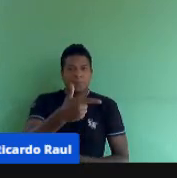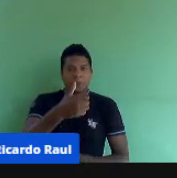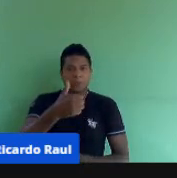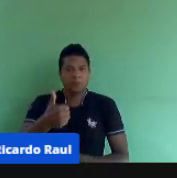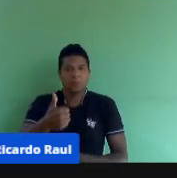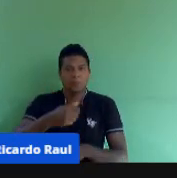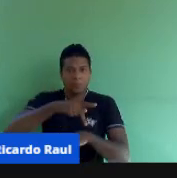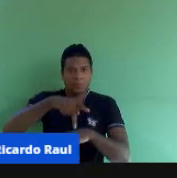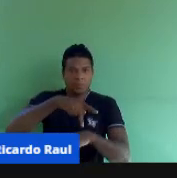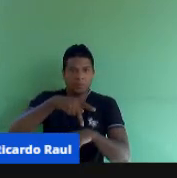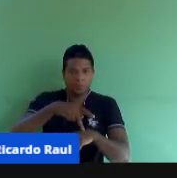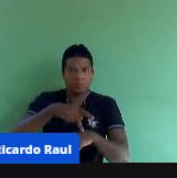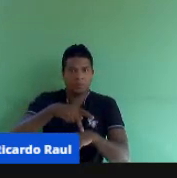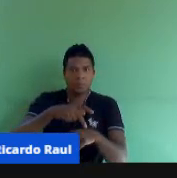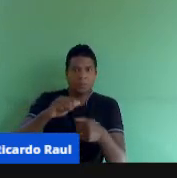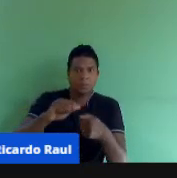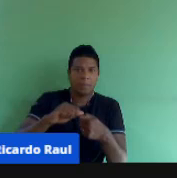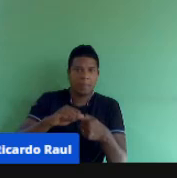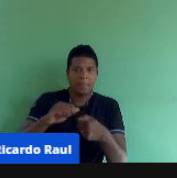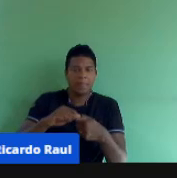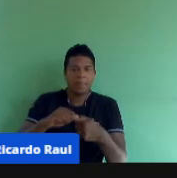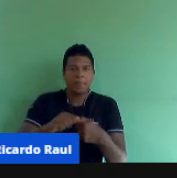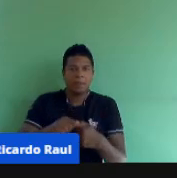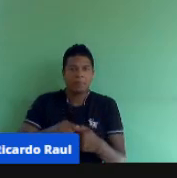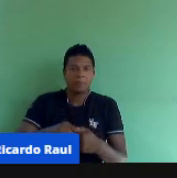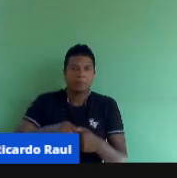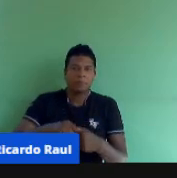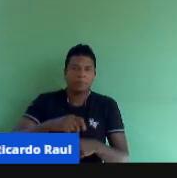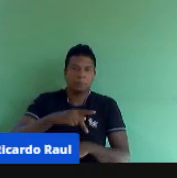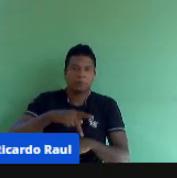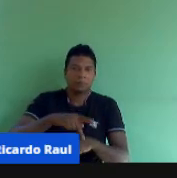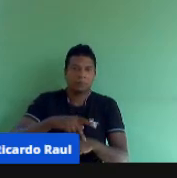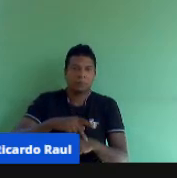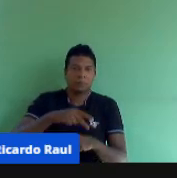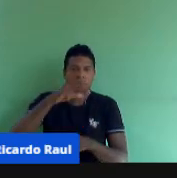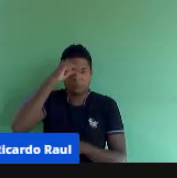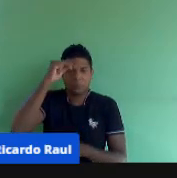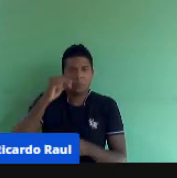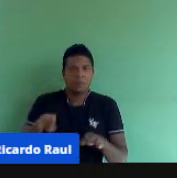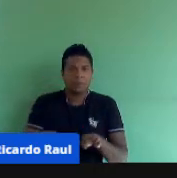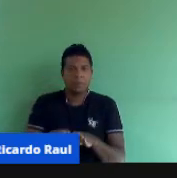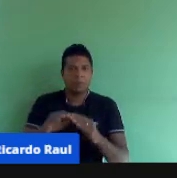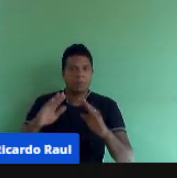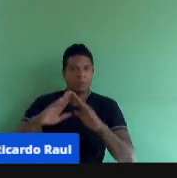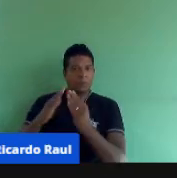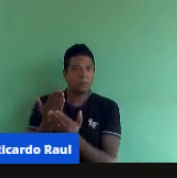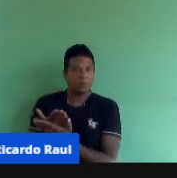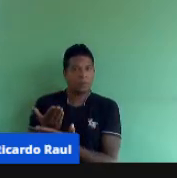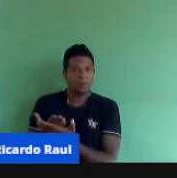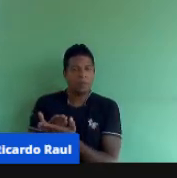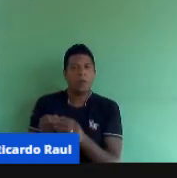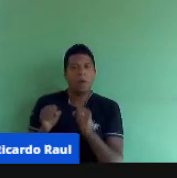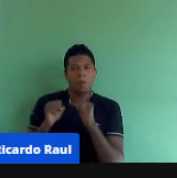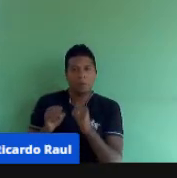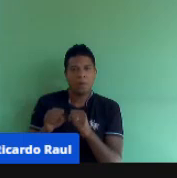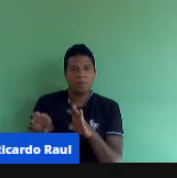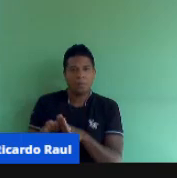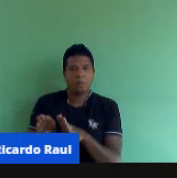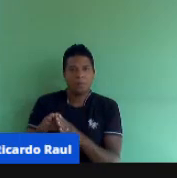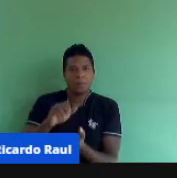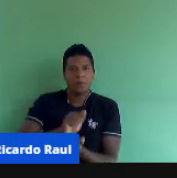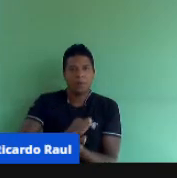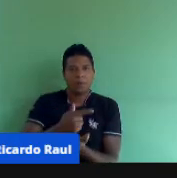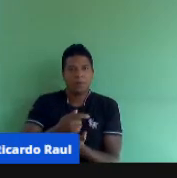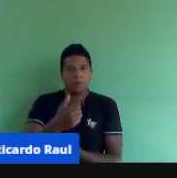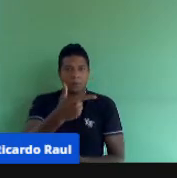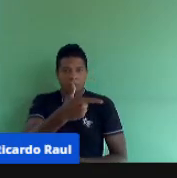deveriam construir em nível nacional, estadual, municipal e até na escola. Então, até a escola pode ter a sua Agenda 21 pensando